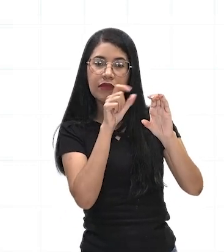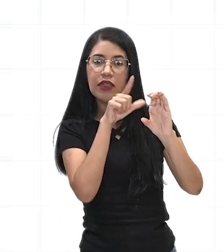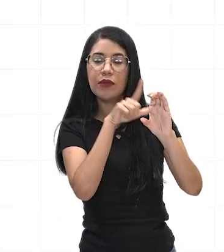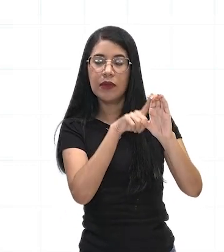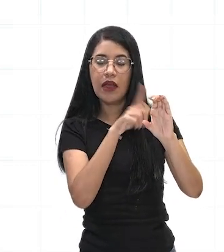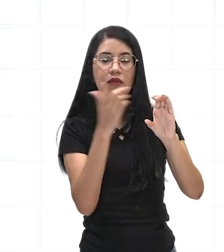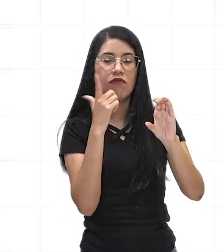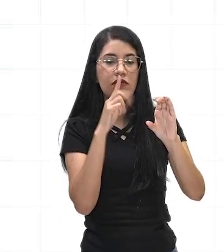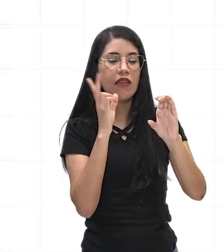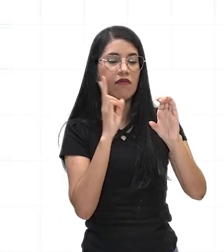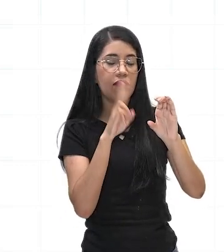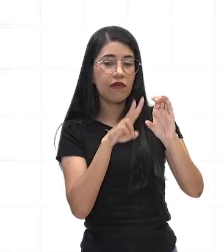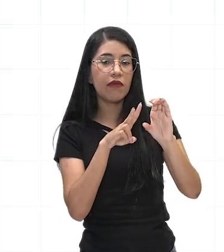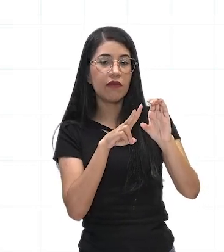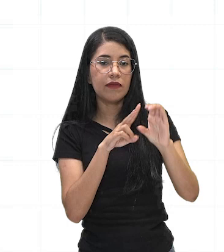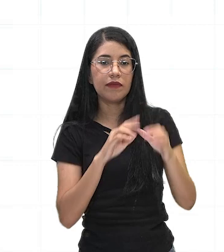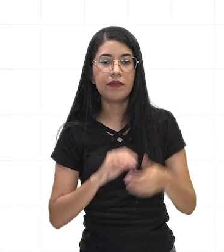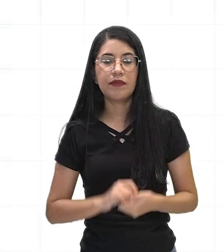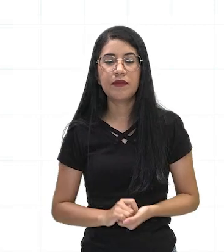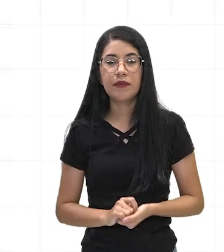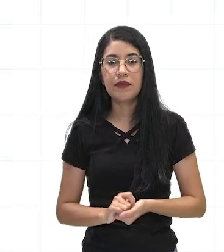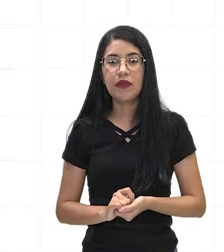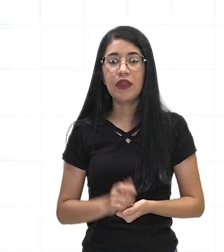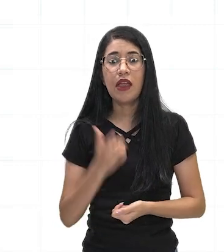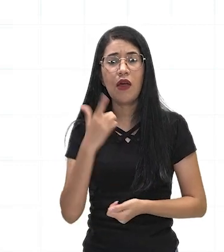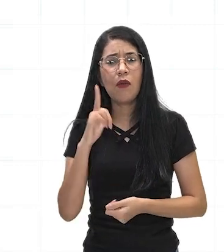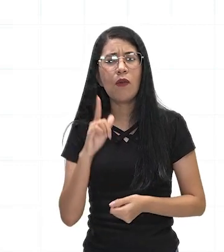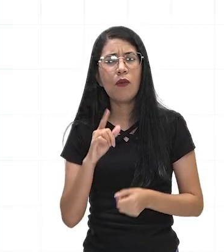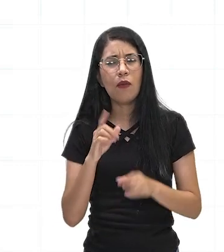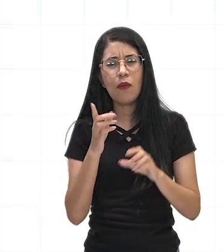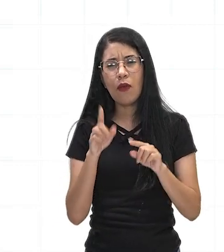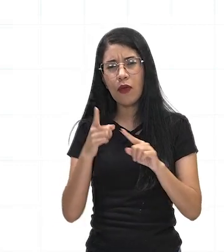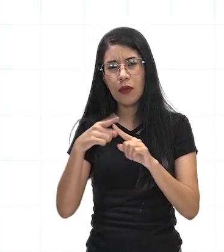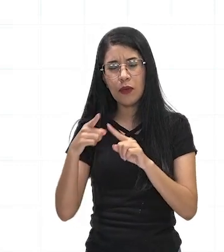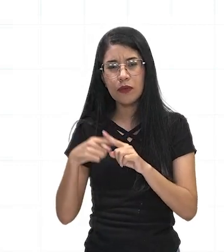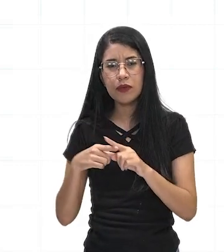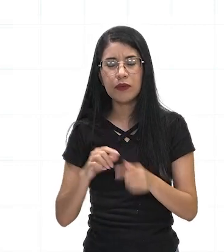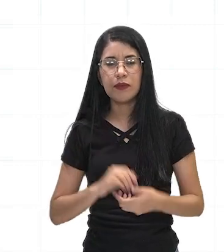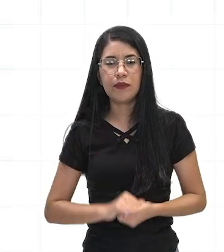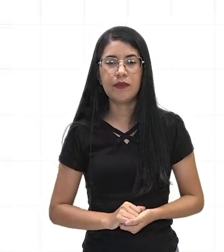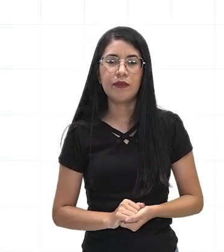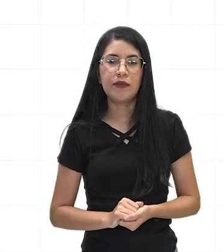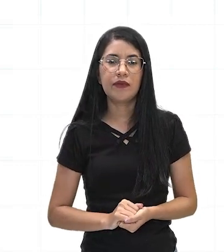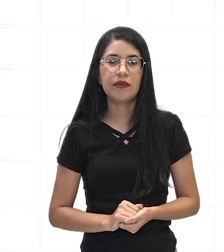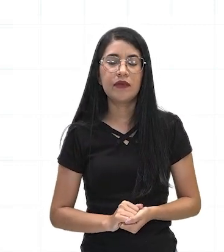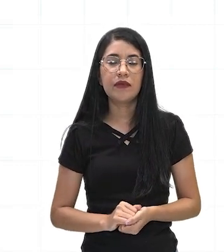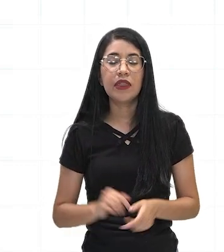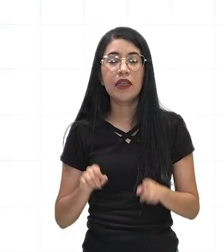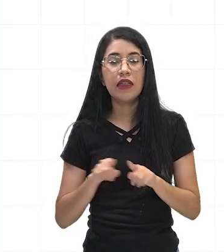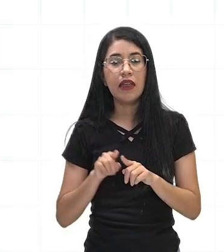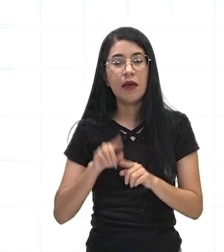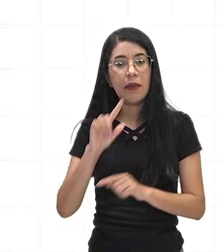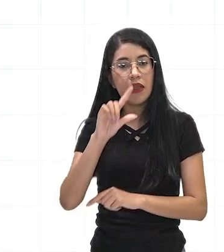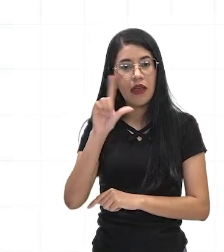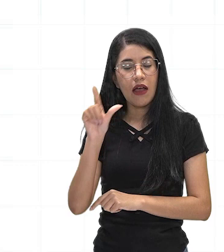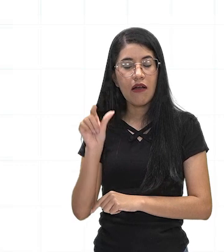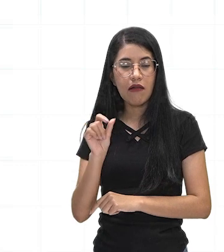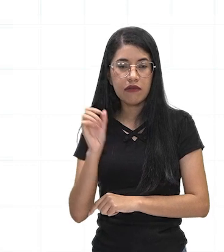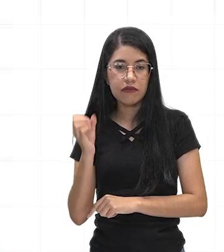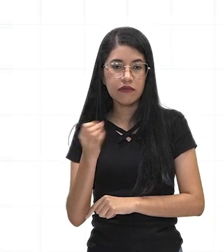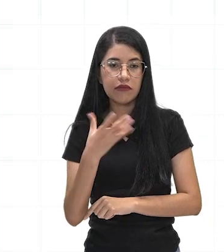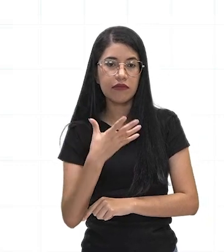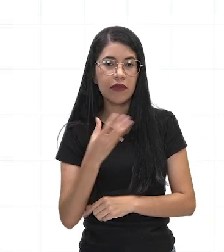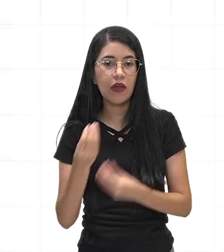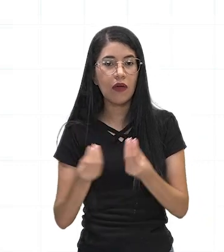estar visualizando, é a chamada lua minguante, né? Um outro semicírculo, mas do outro lado, tá bom? E nós temos também a